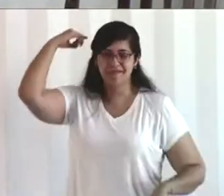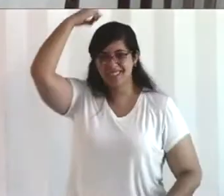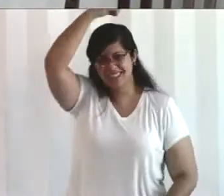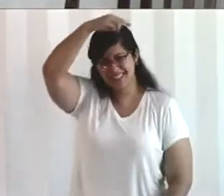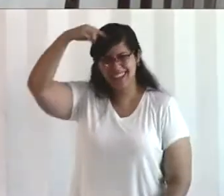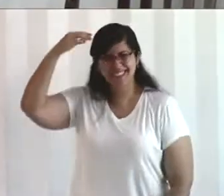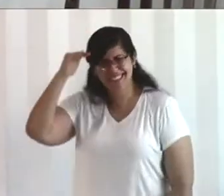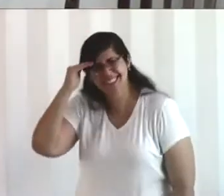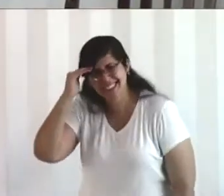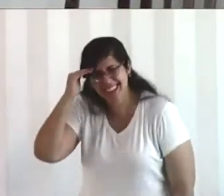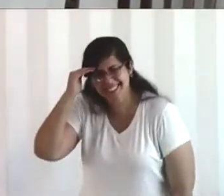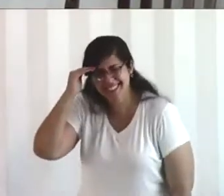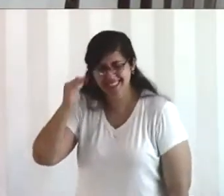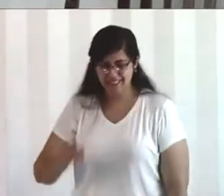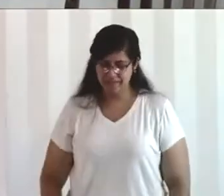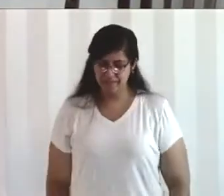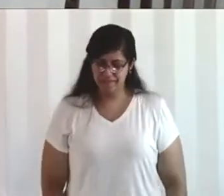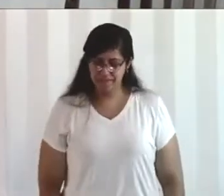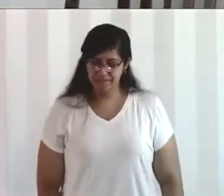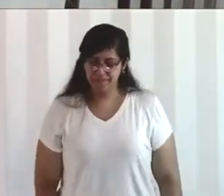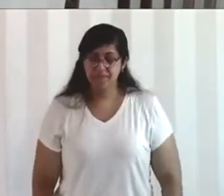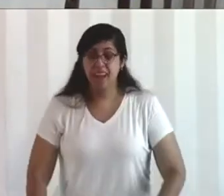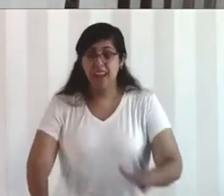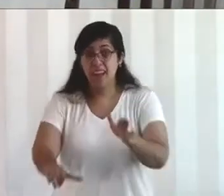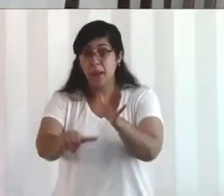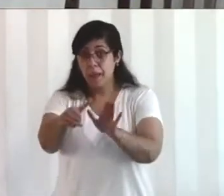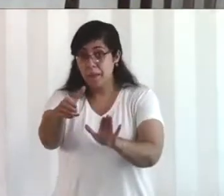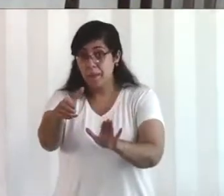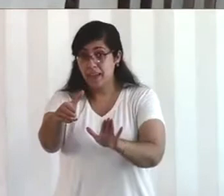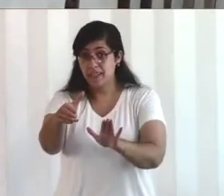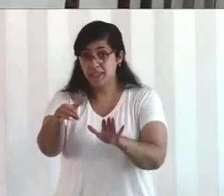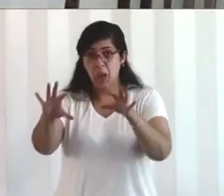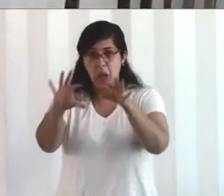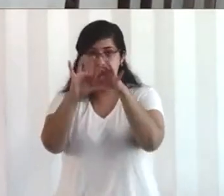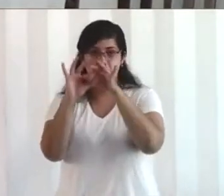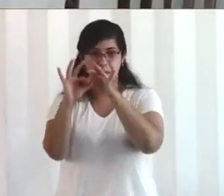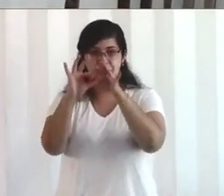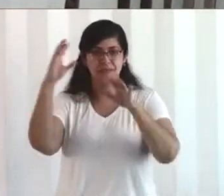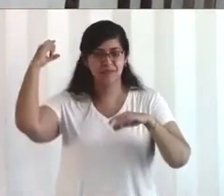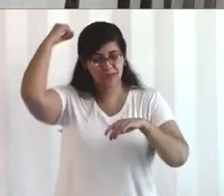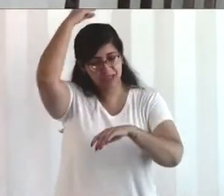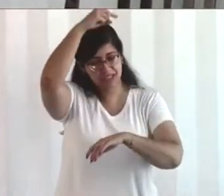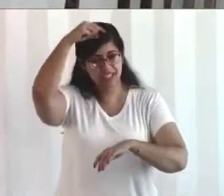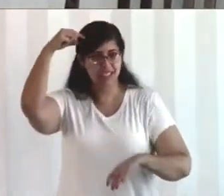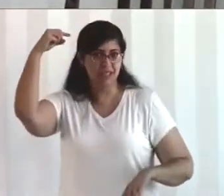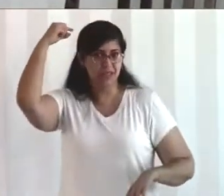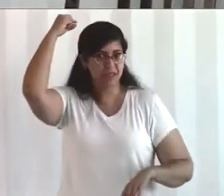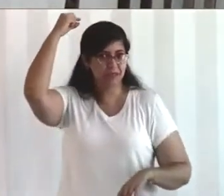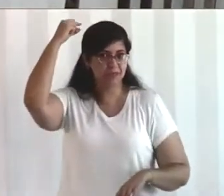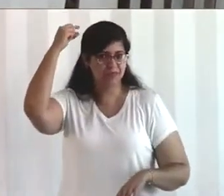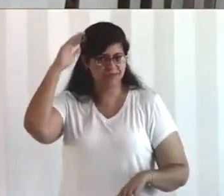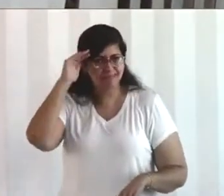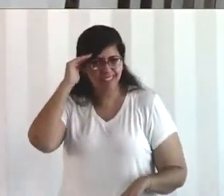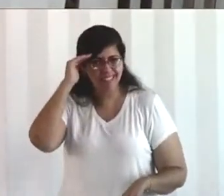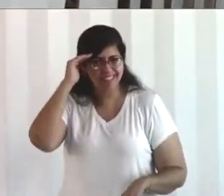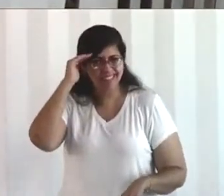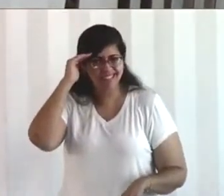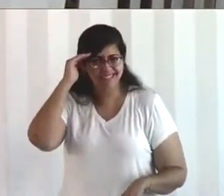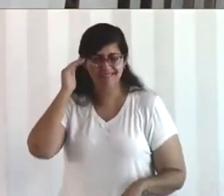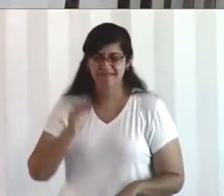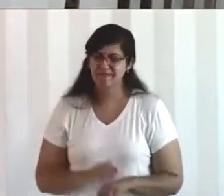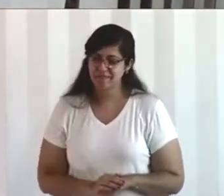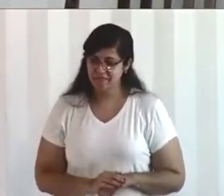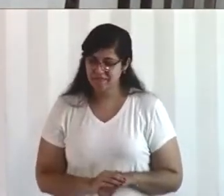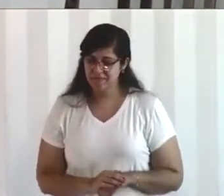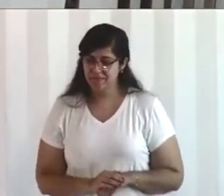se dá primeiro por conta da comunhão dos seus filhos. Pense comigo na importância